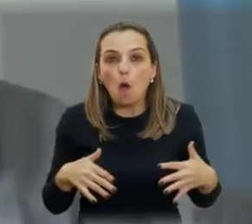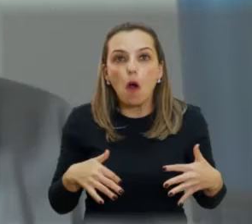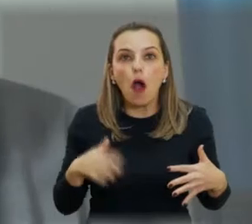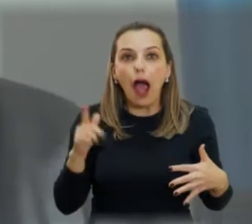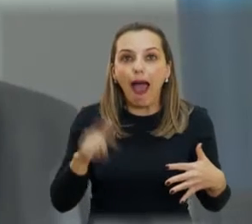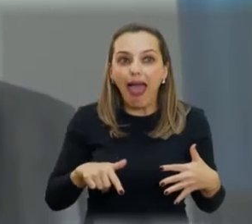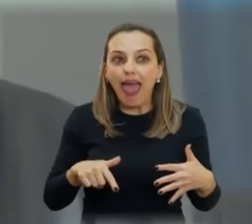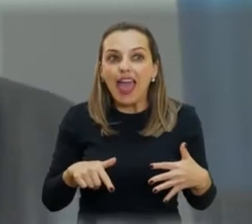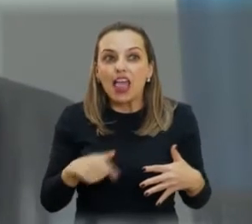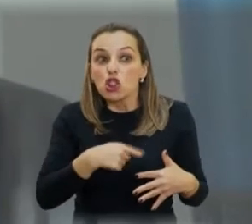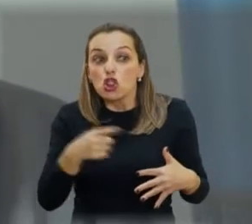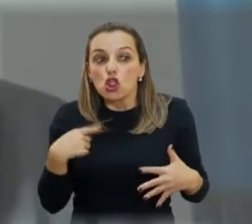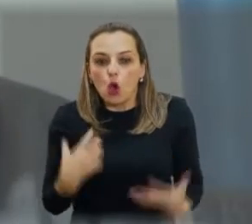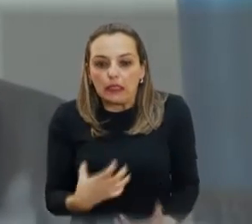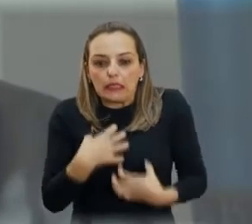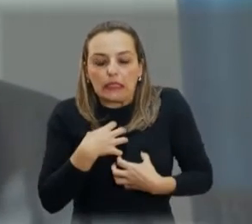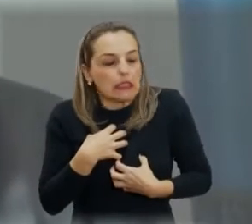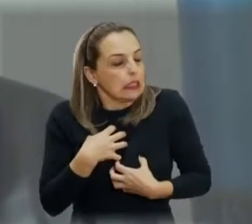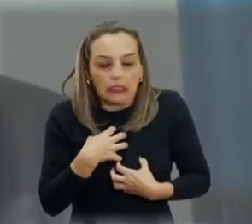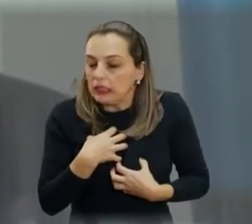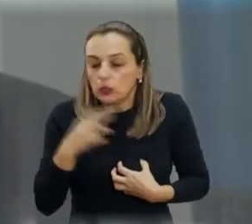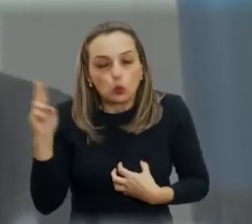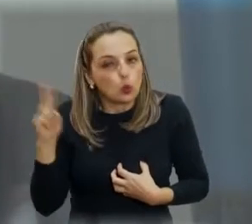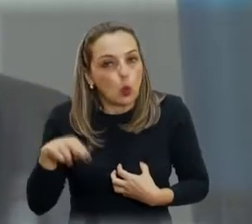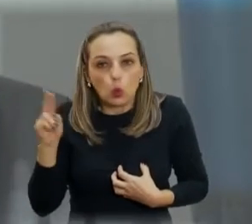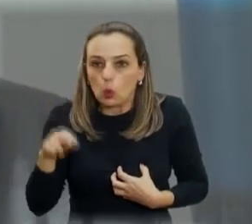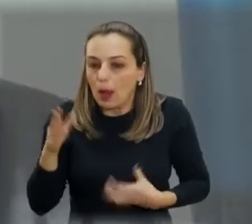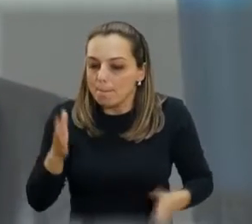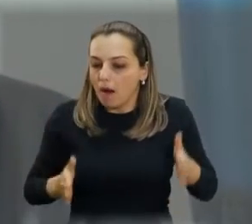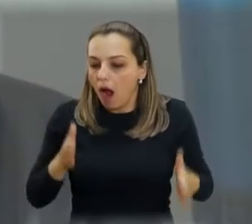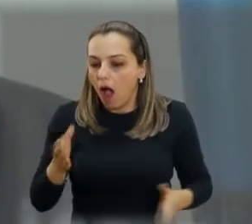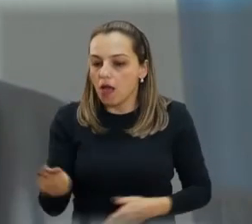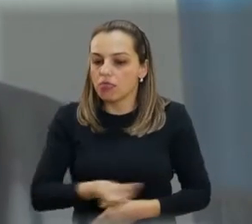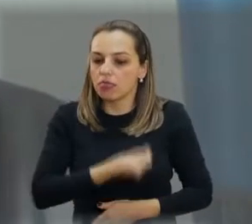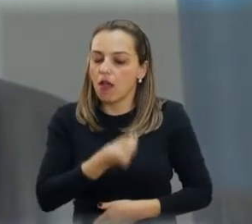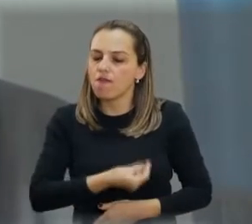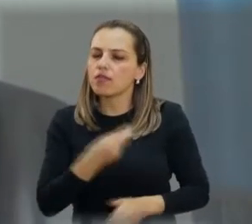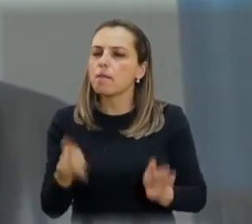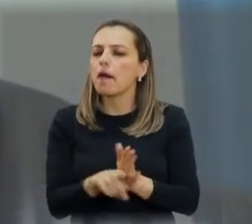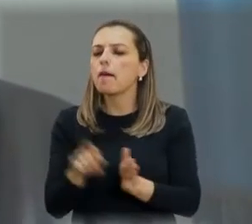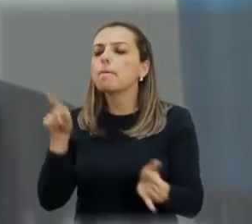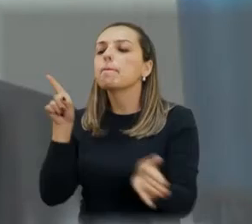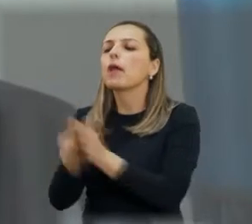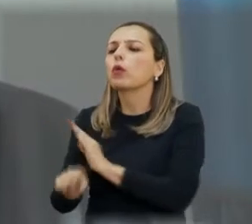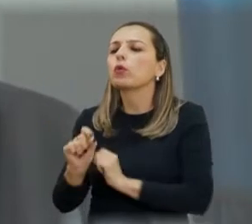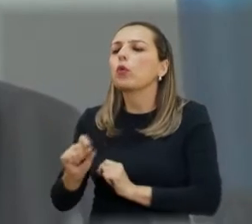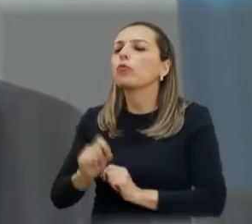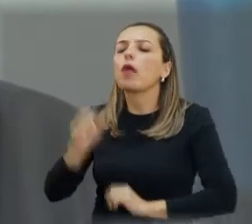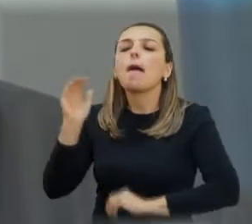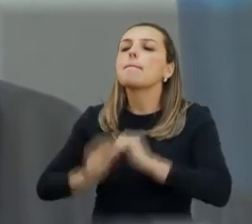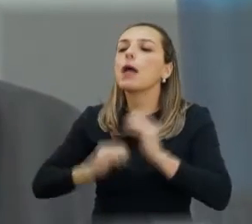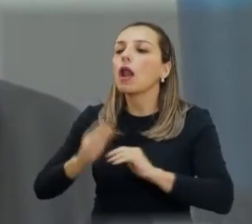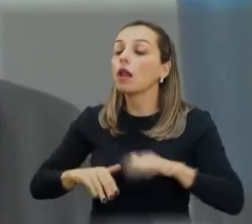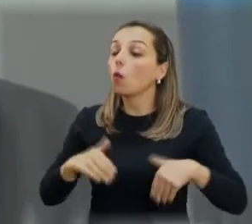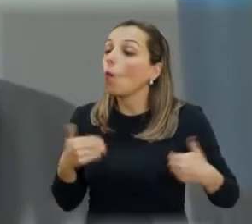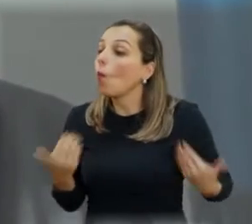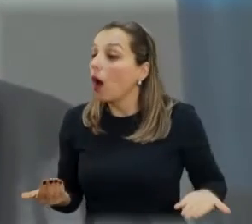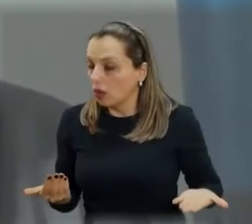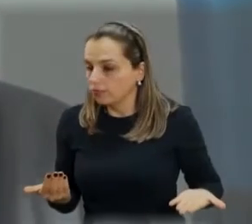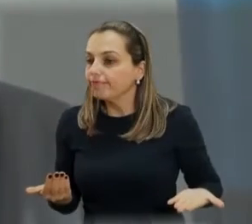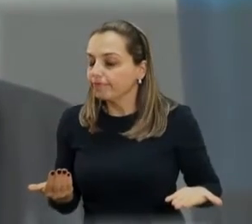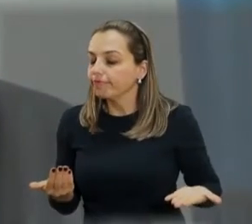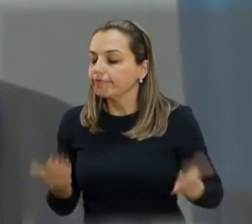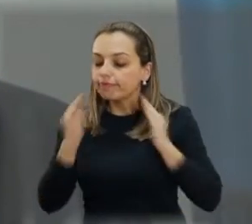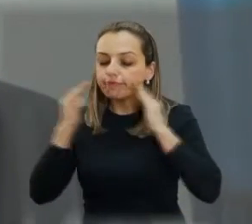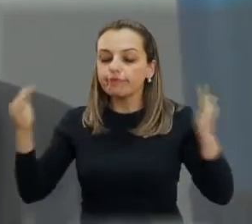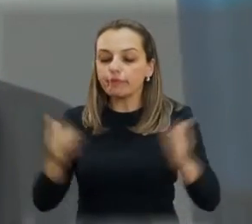menos nesse período todo da nossa existência. Eu pergunto o seguinte: qual a ação prevista pela Secretaria com